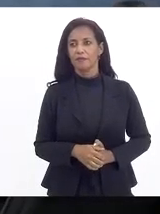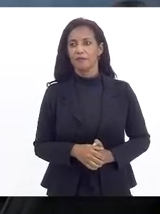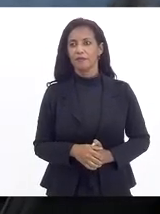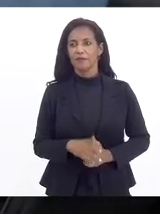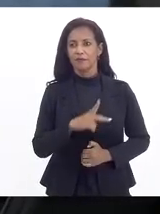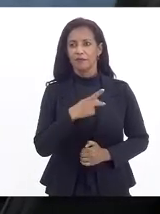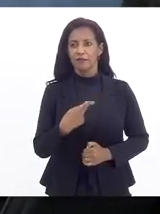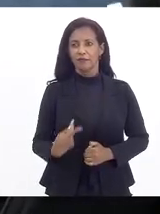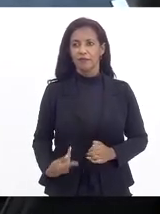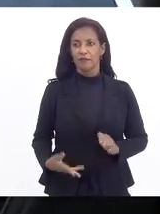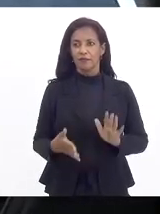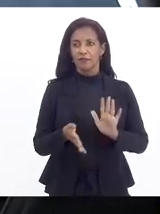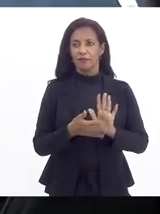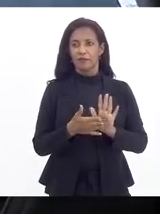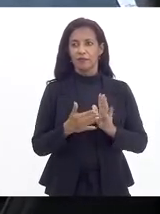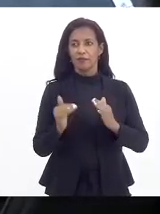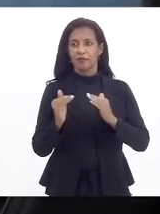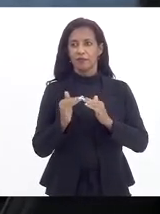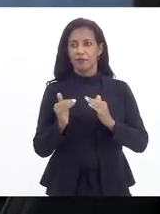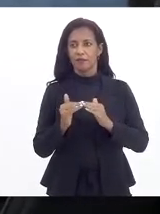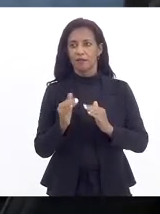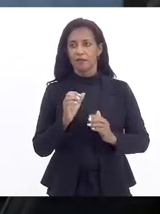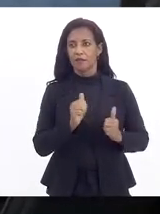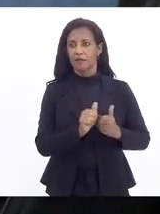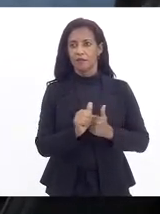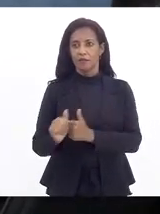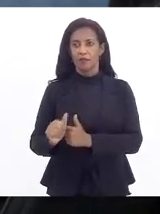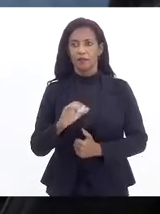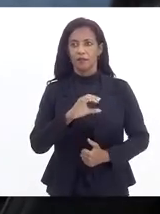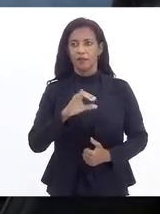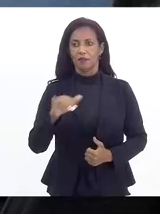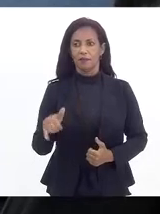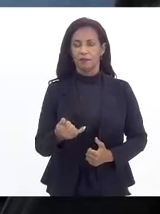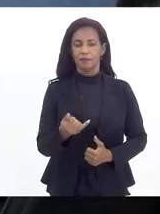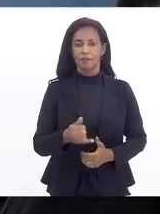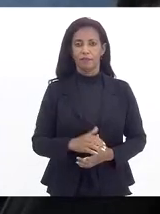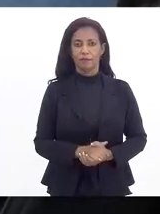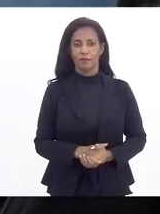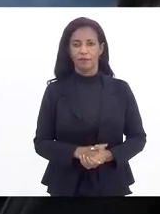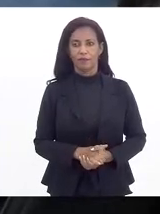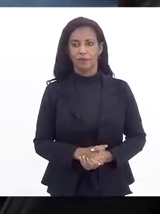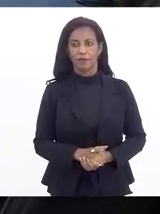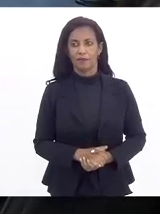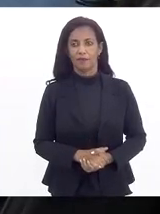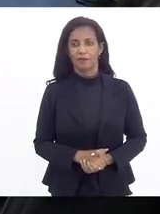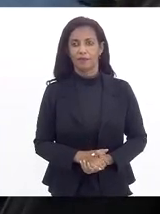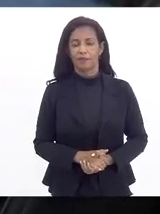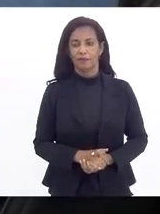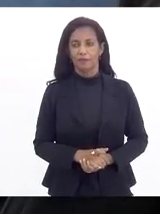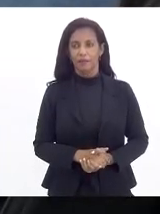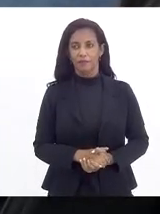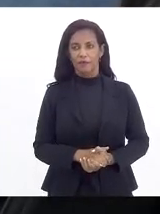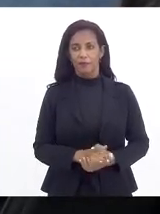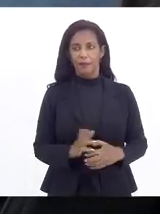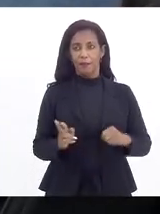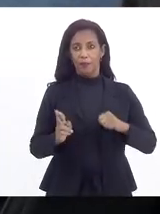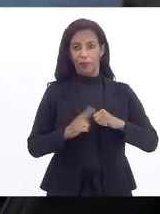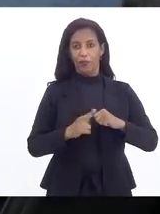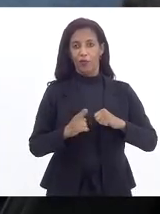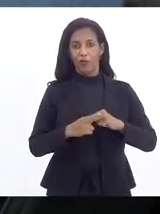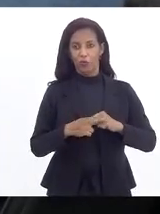Senhor presidente, o parecer é favorável, acompanha o CJ. Diretamente do Malhapão, bairro de Belfor